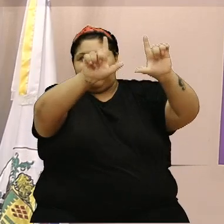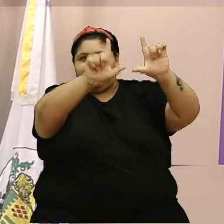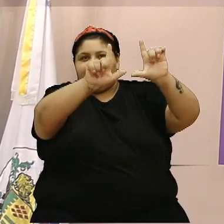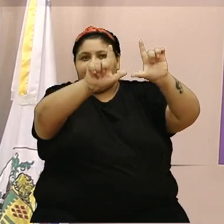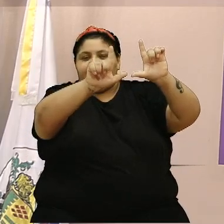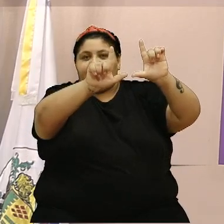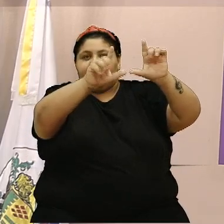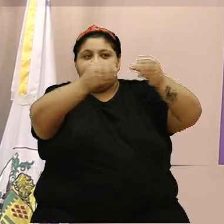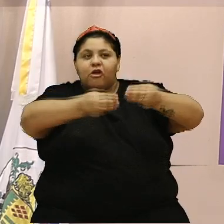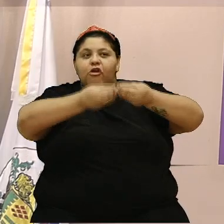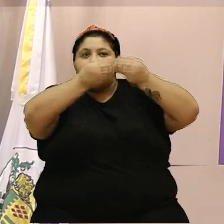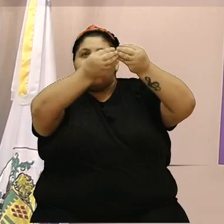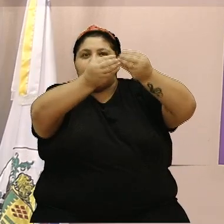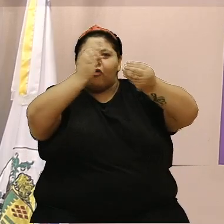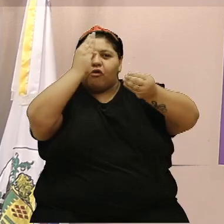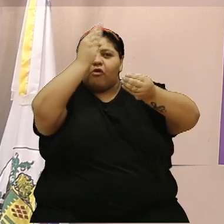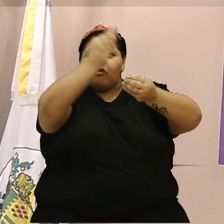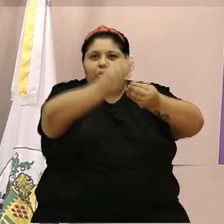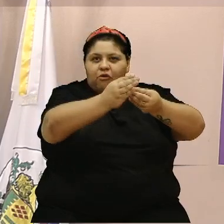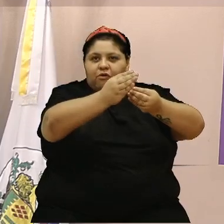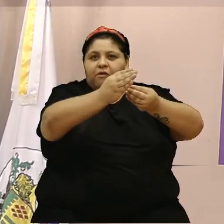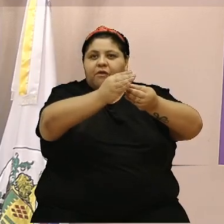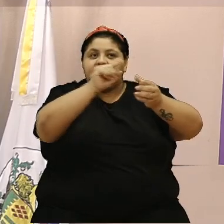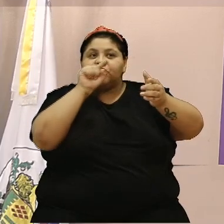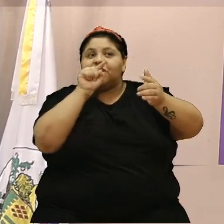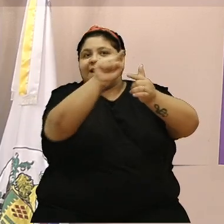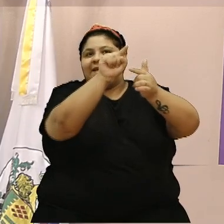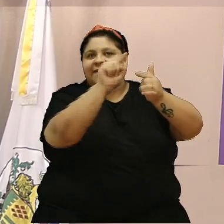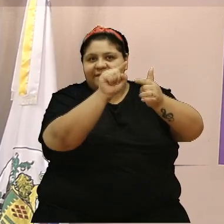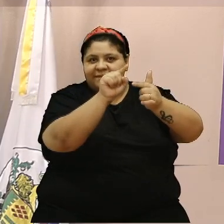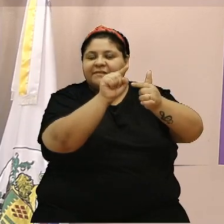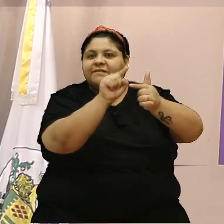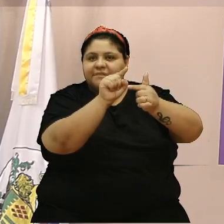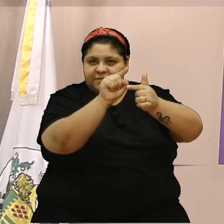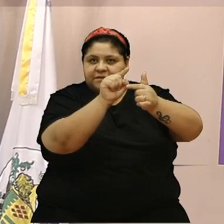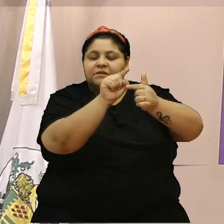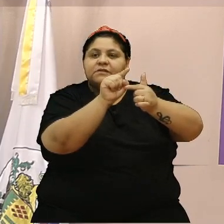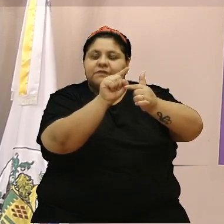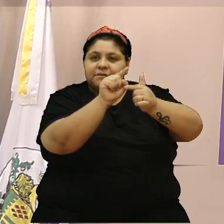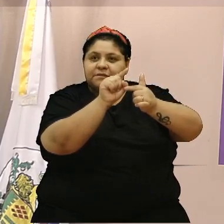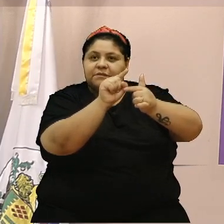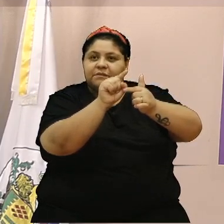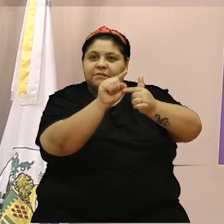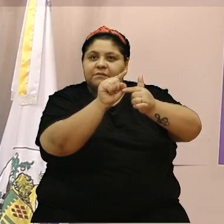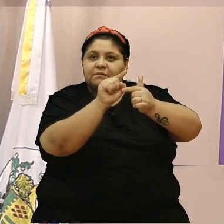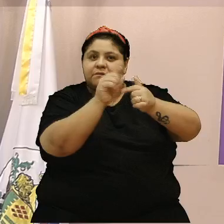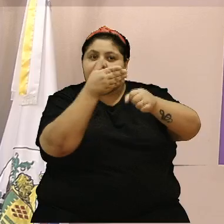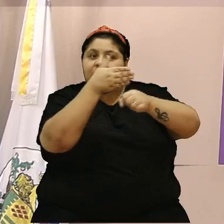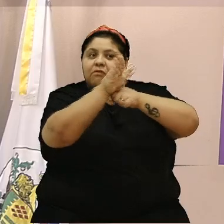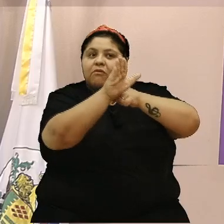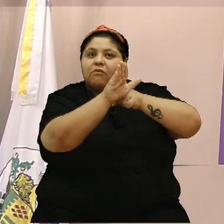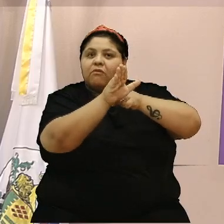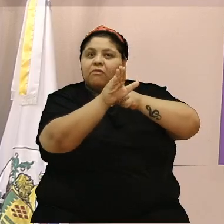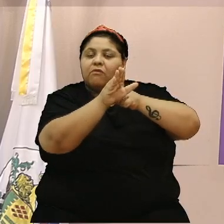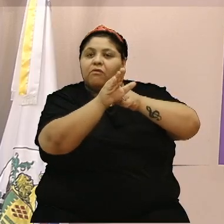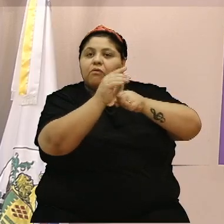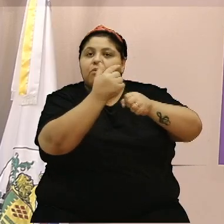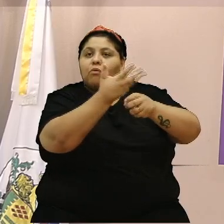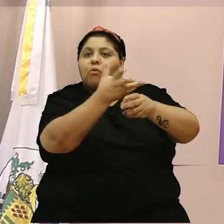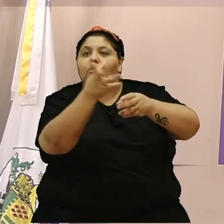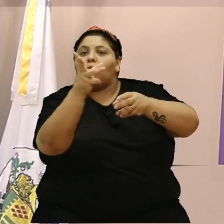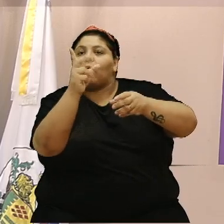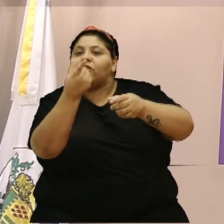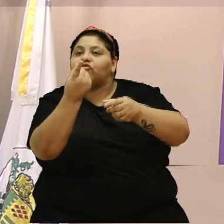diz doações diretamente na declaração. A gente clica nessa aba, entra ali e coloca o quanto a gente quer